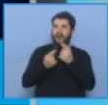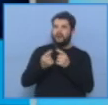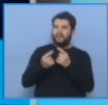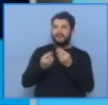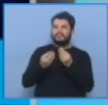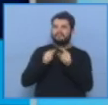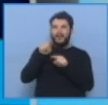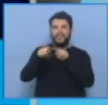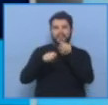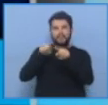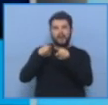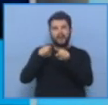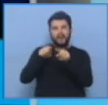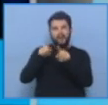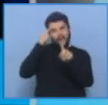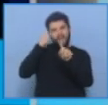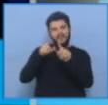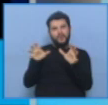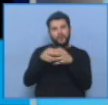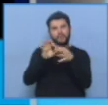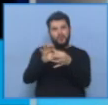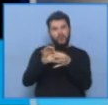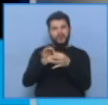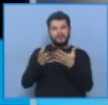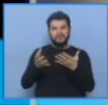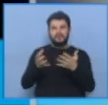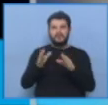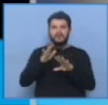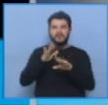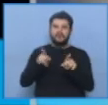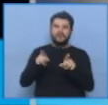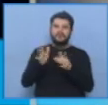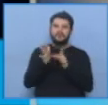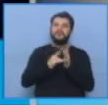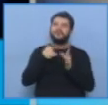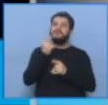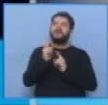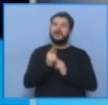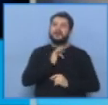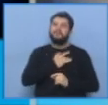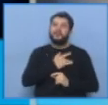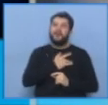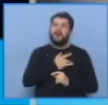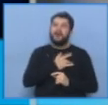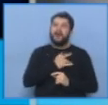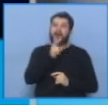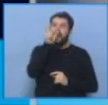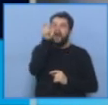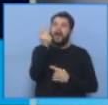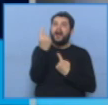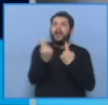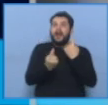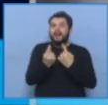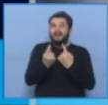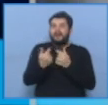para precisamente manter o grupo coeso. O que Jesus diz é amar alguém